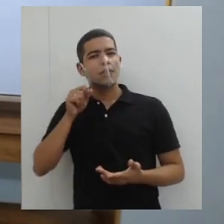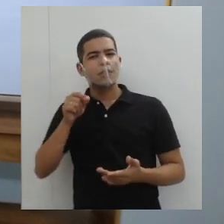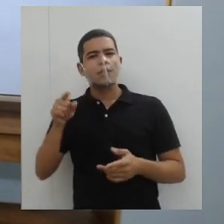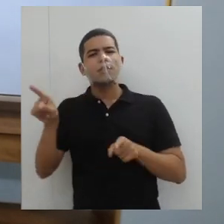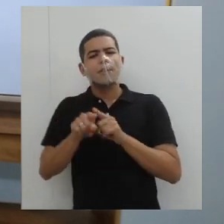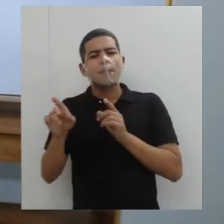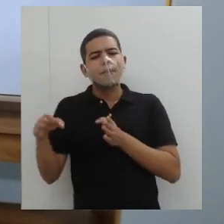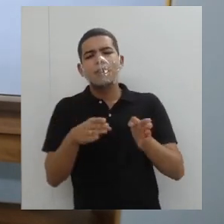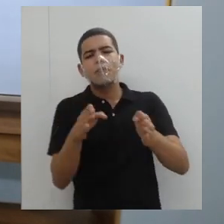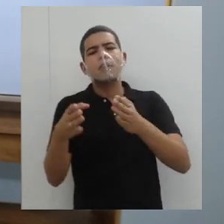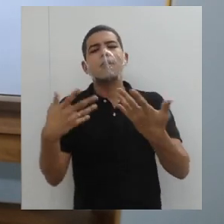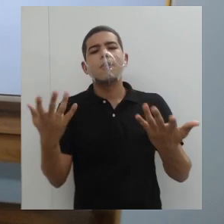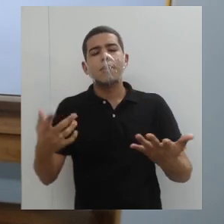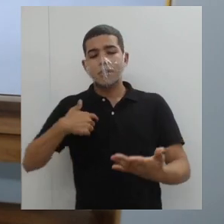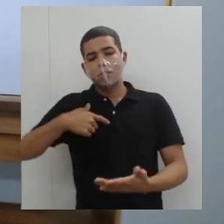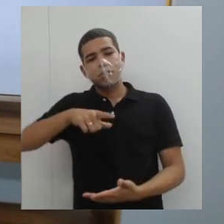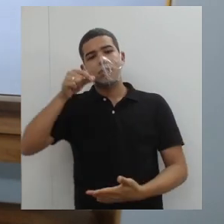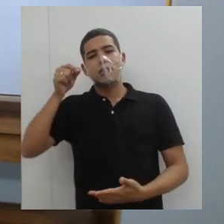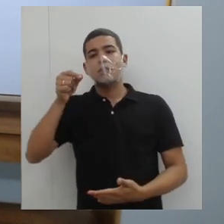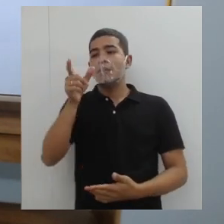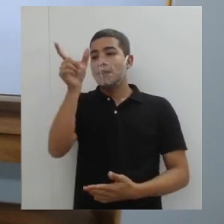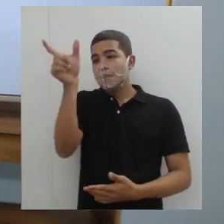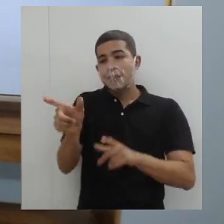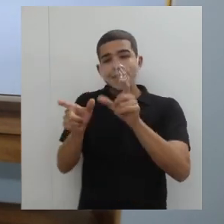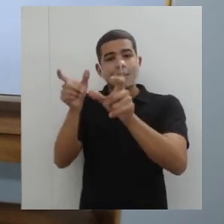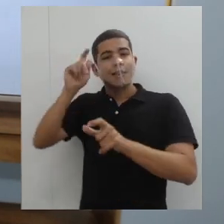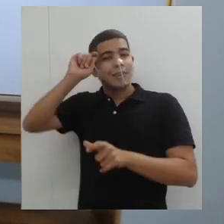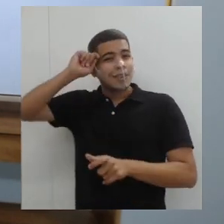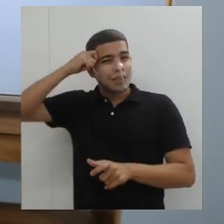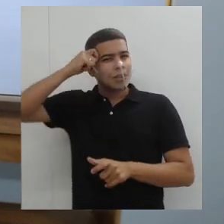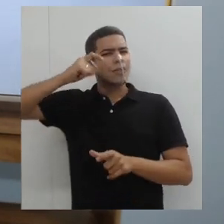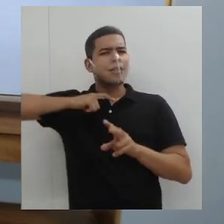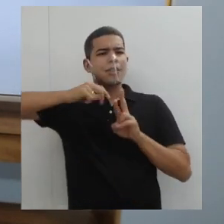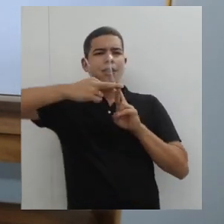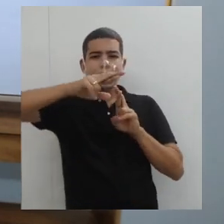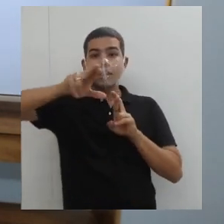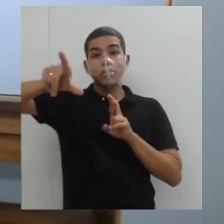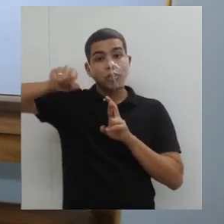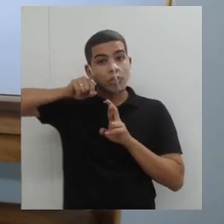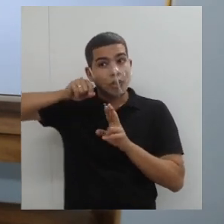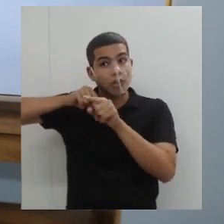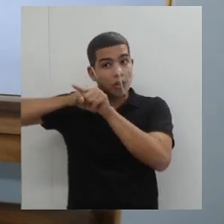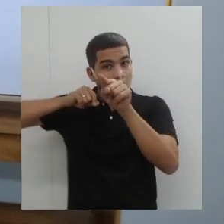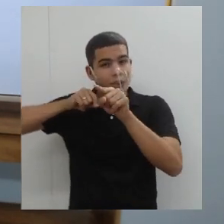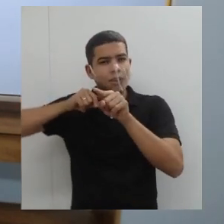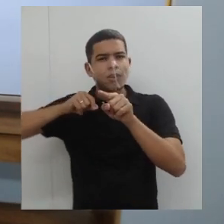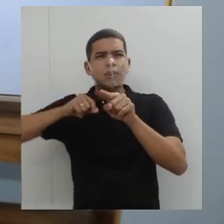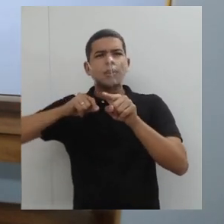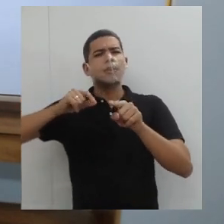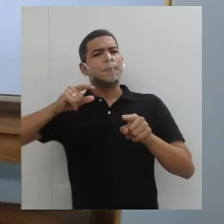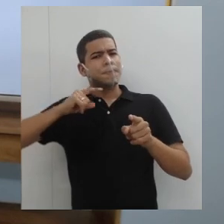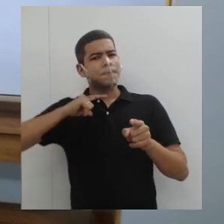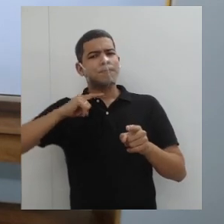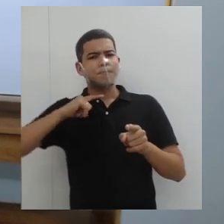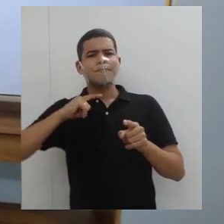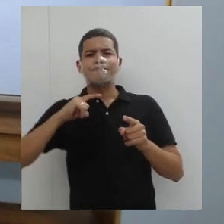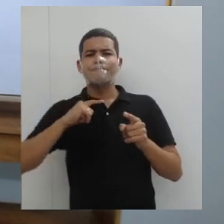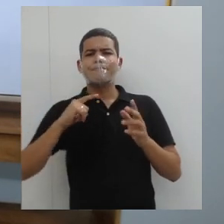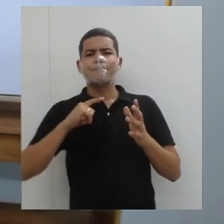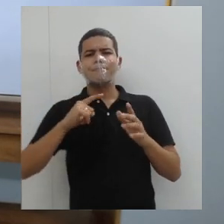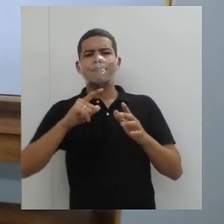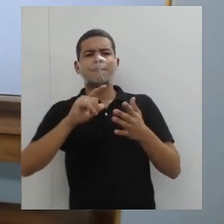Então a pessoa negra, ela começa a sofrer discriminação por conta da religião. Por isso que existe o que a gente chama de sincretismo